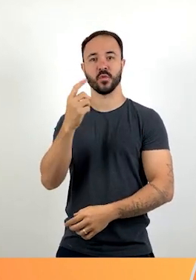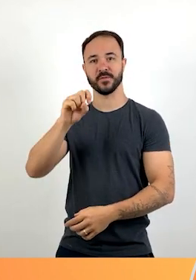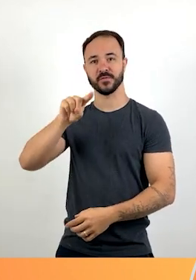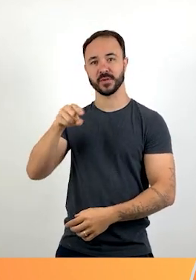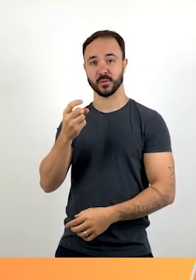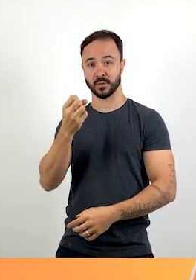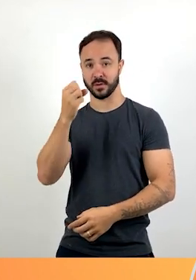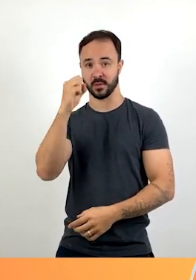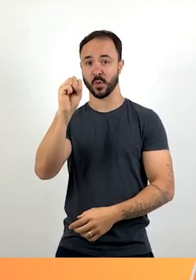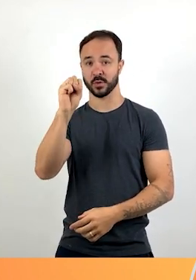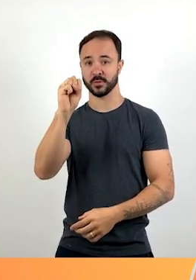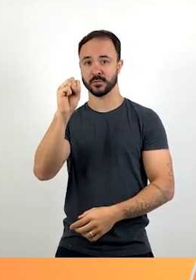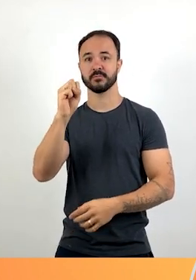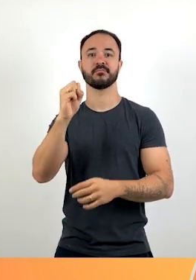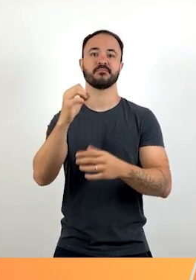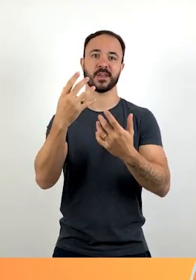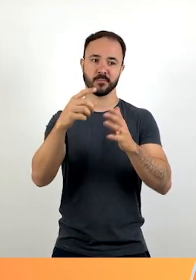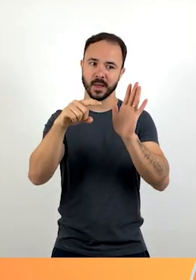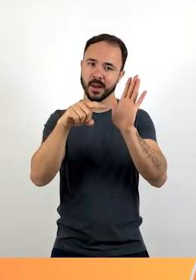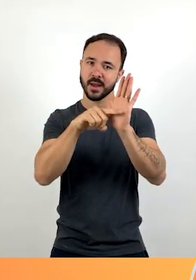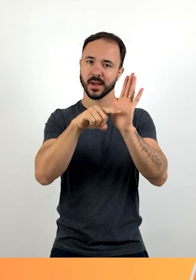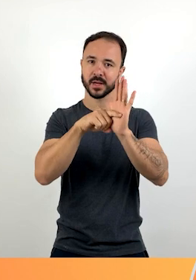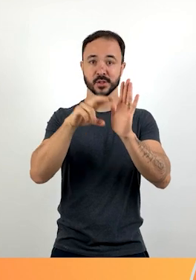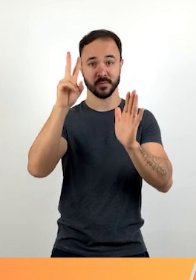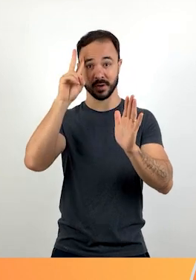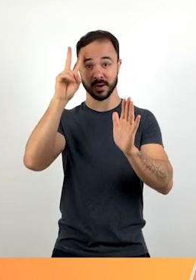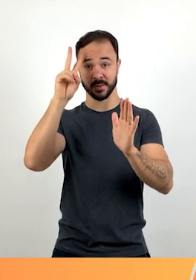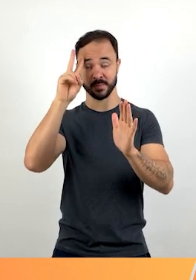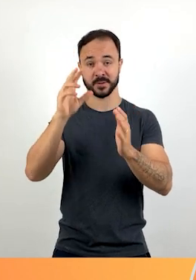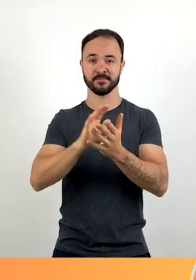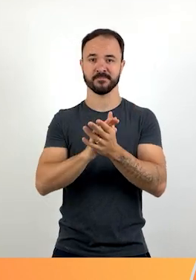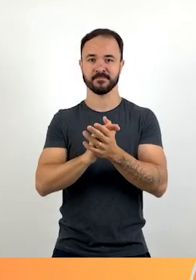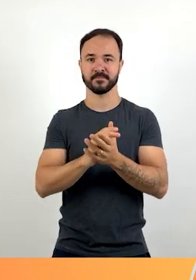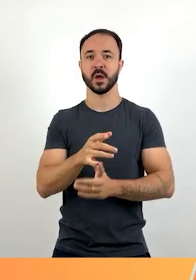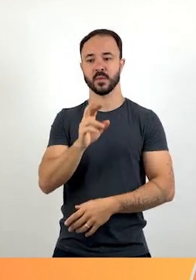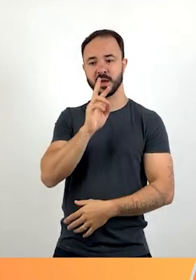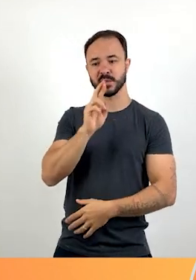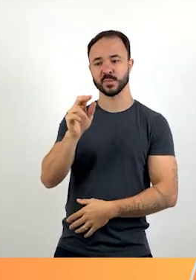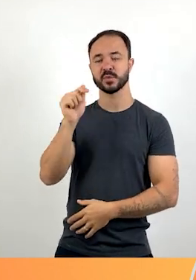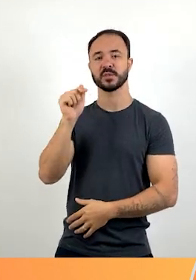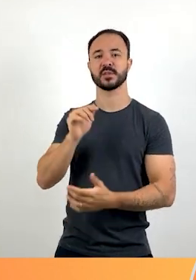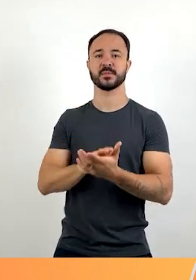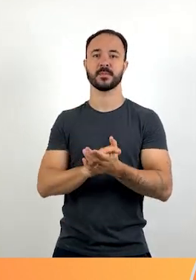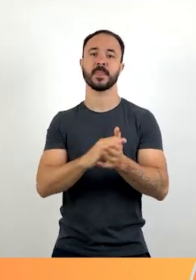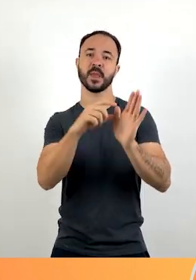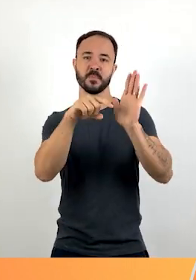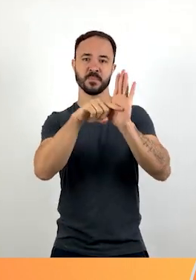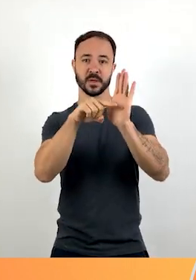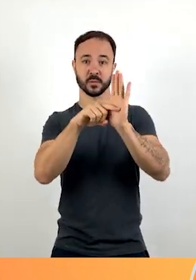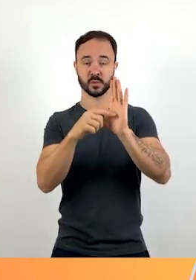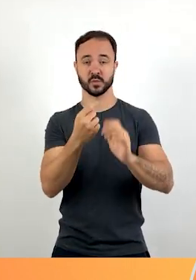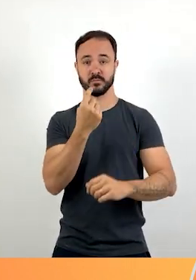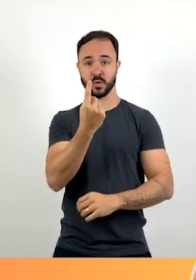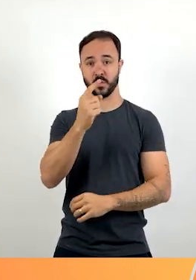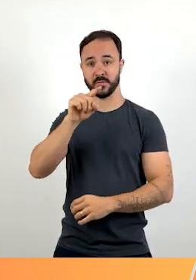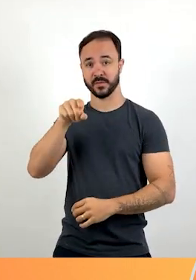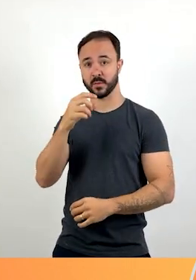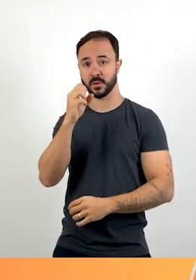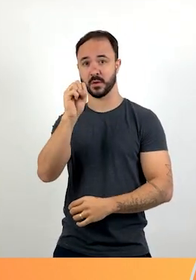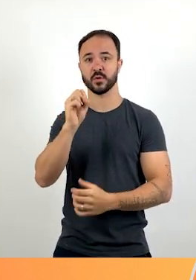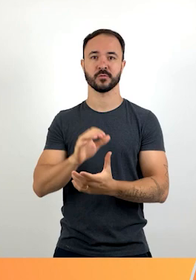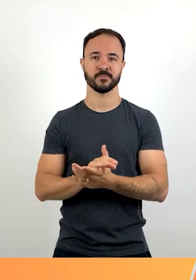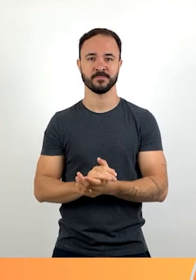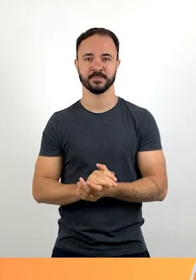1,8, né? Lembrando que é negativo, então menos 1,8. O valor da expressão é menos 1,8. Como ele